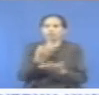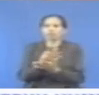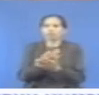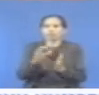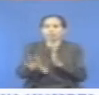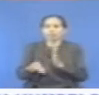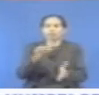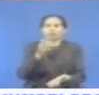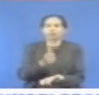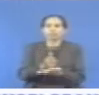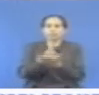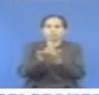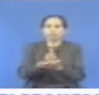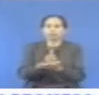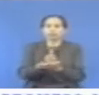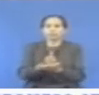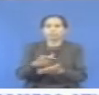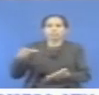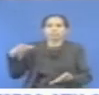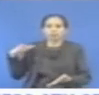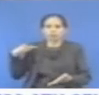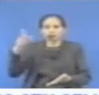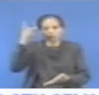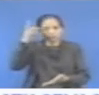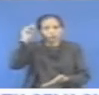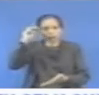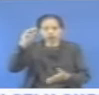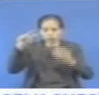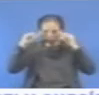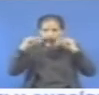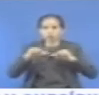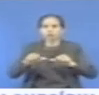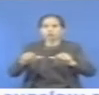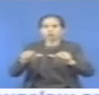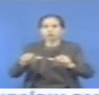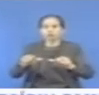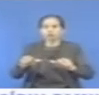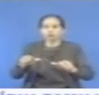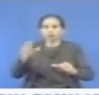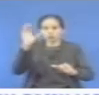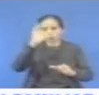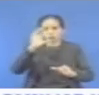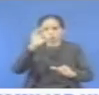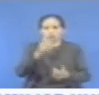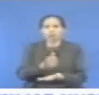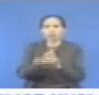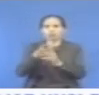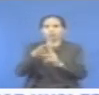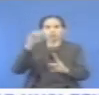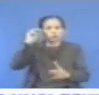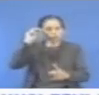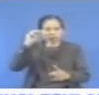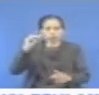na apoio husi gabinete primeiro-ministro, no se continua buca apoio husi Ministério Saudi. Que a me aprecia teves li